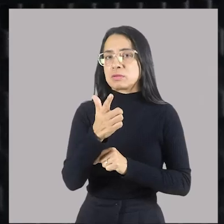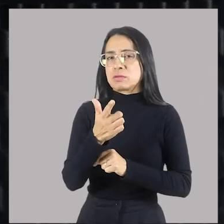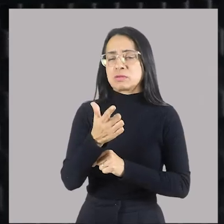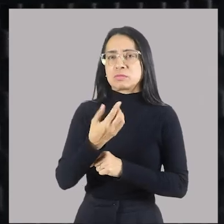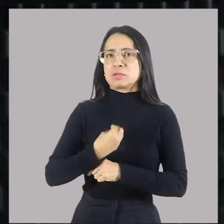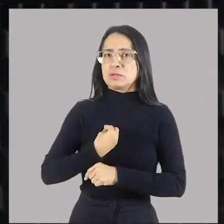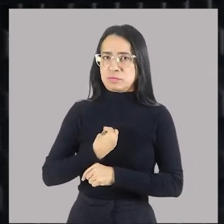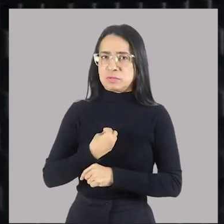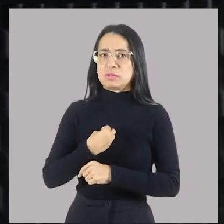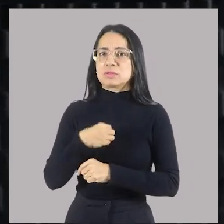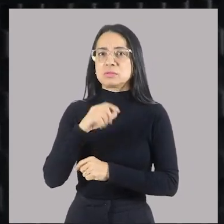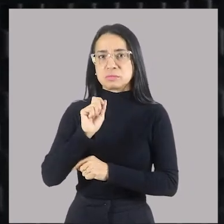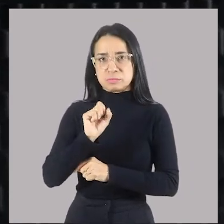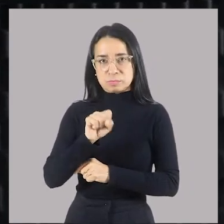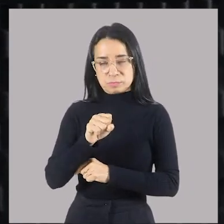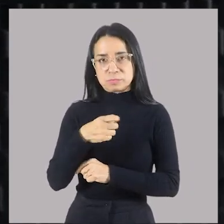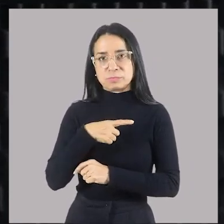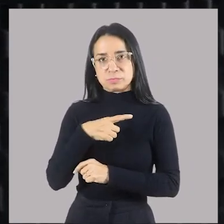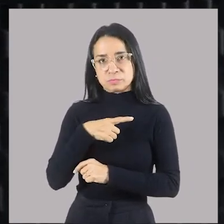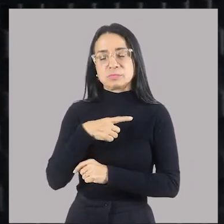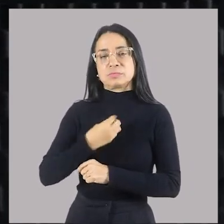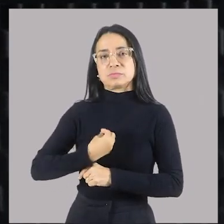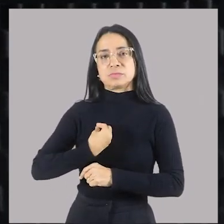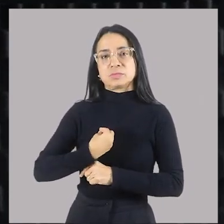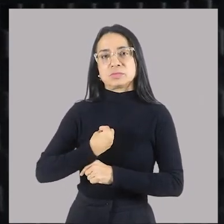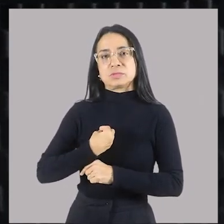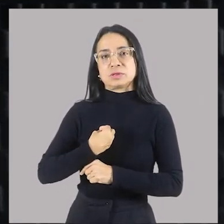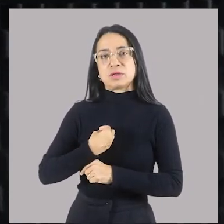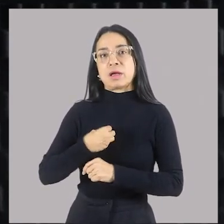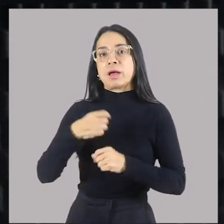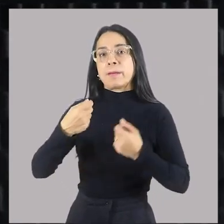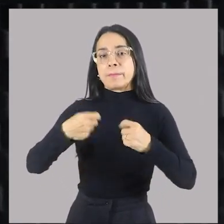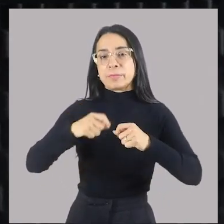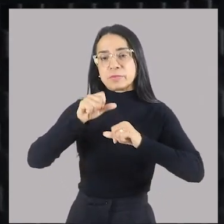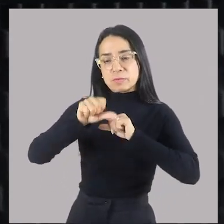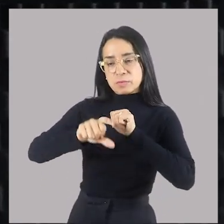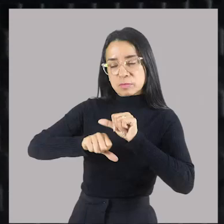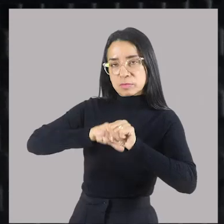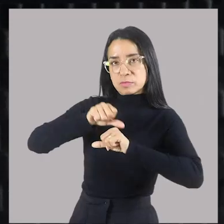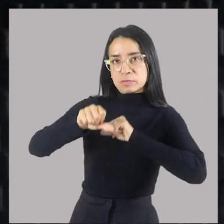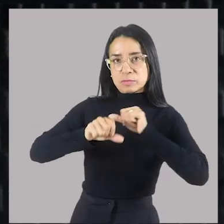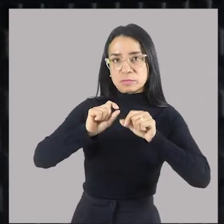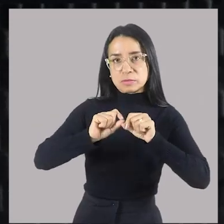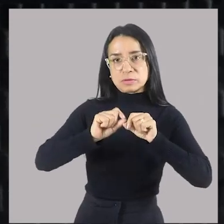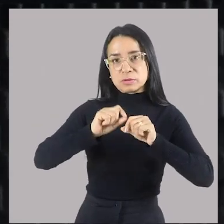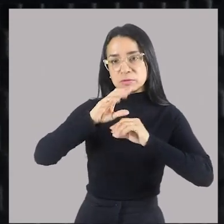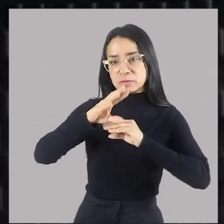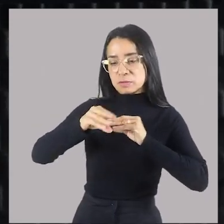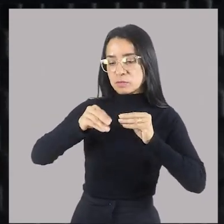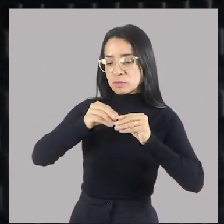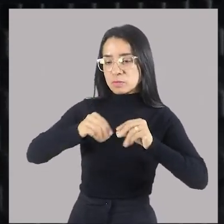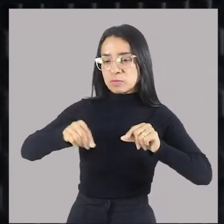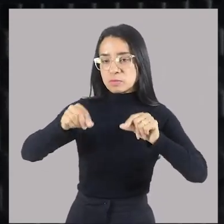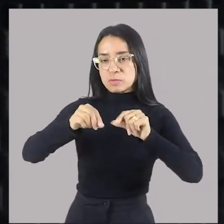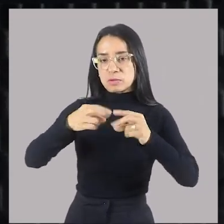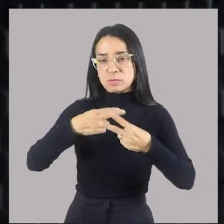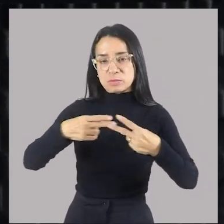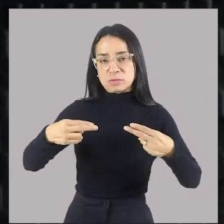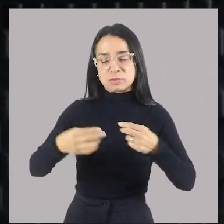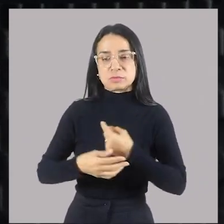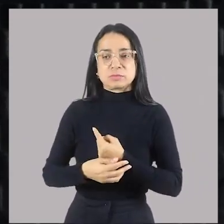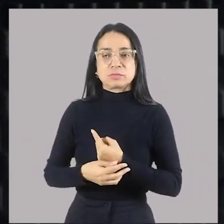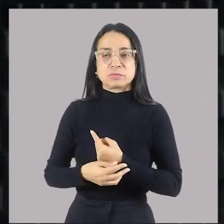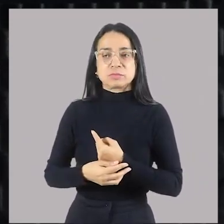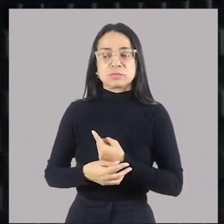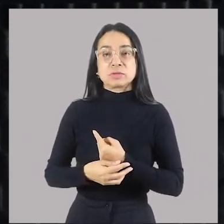vida, ele precisa se regenerar e ele faz isso através desses componentes. Nós temos o osteoclastos,